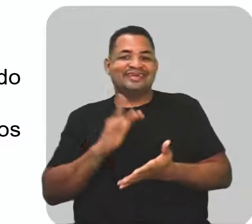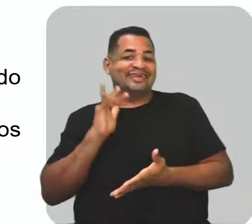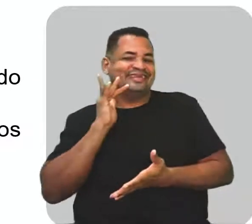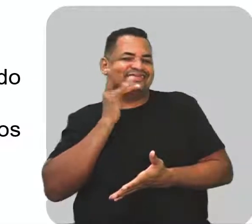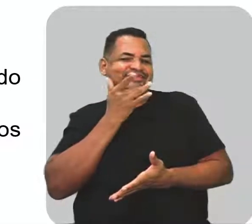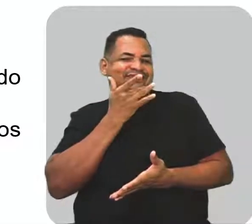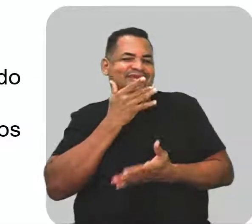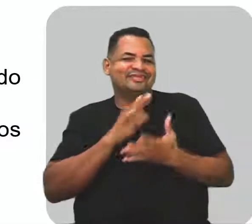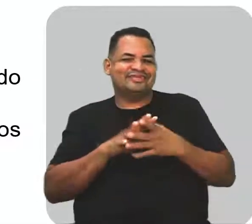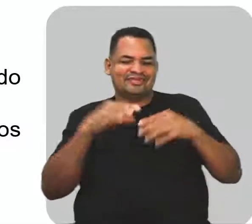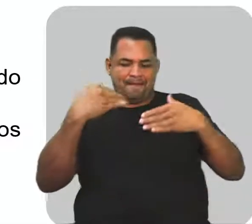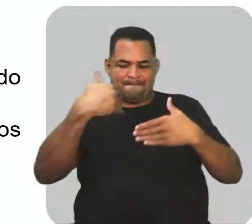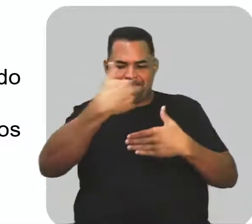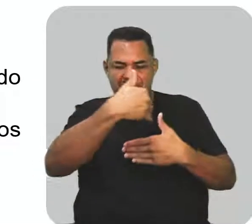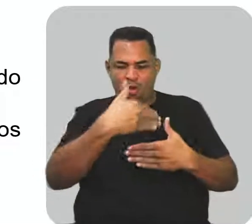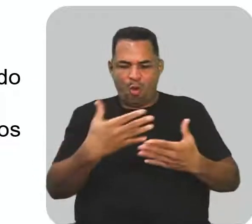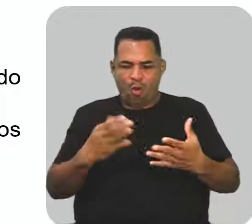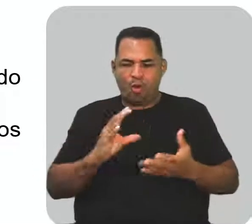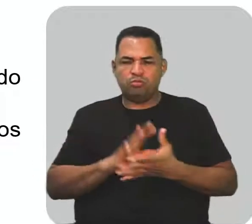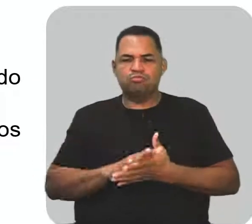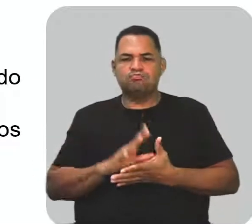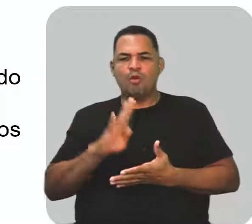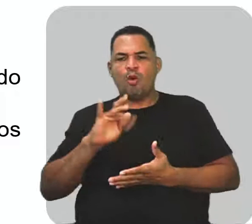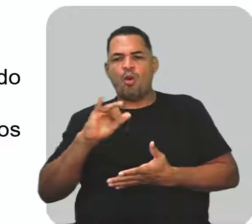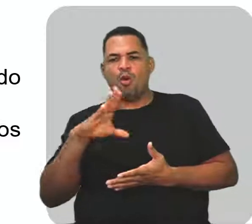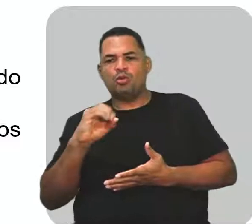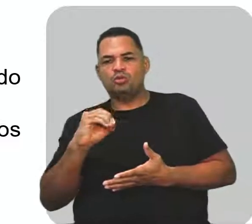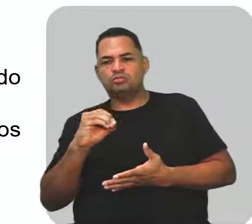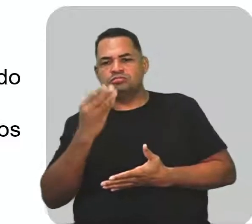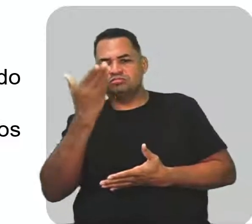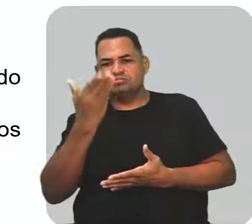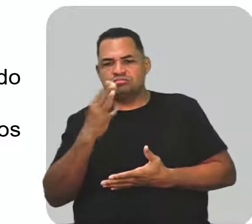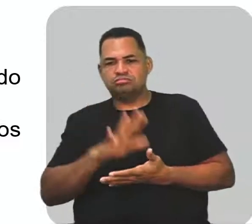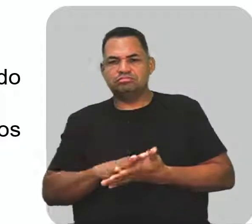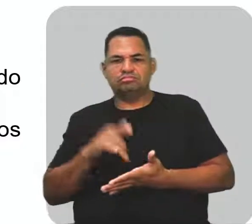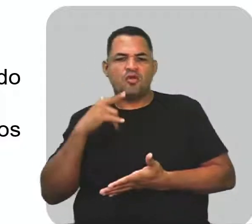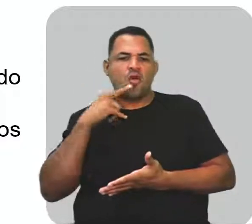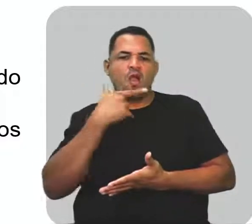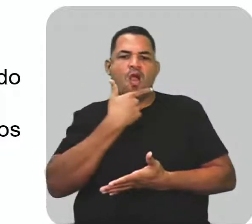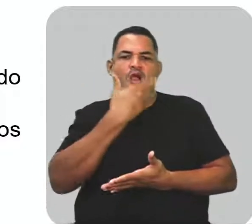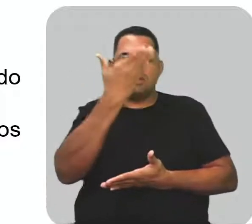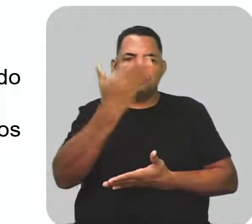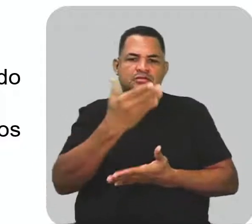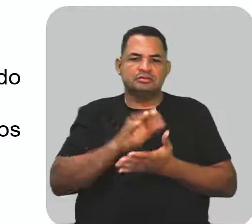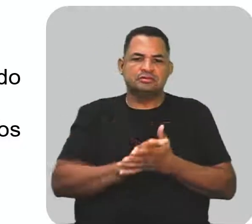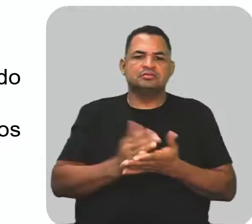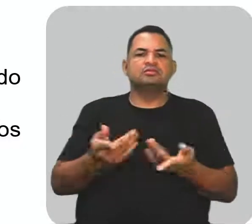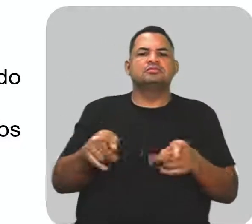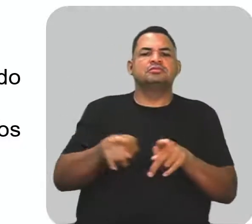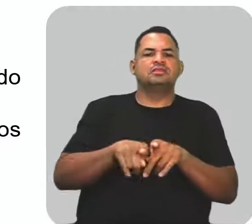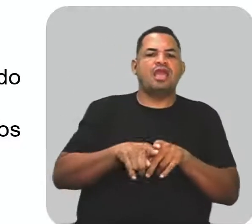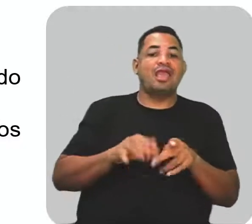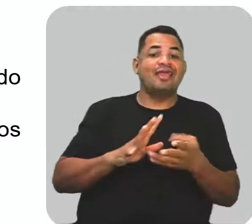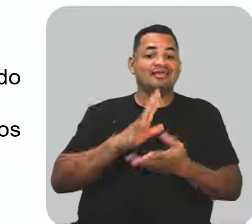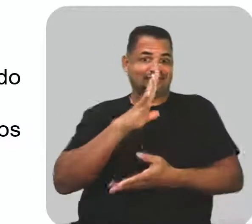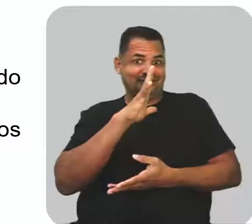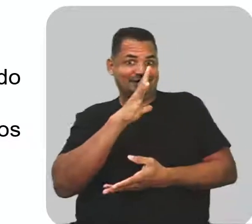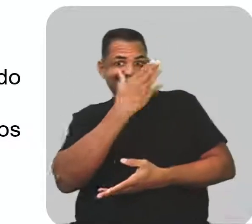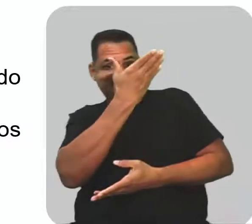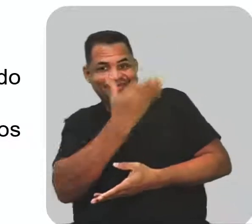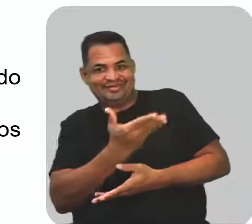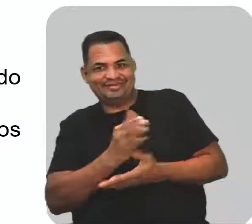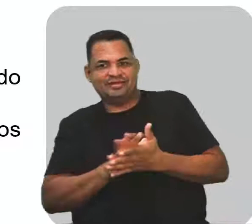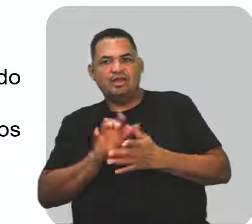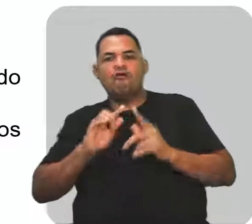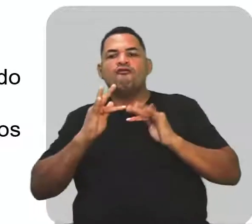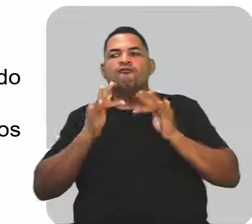esse bolo. Aí tranquilo, né? A gente só fez aí uma exclamação, teve admiração e terminou com